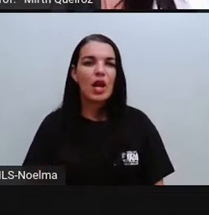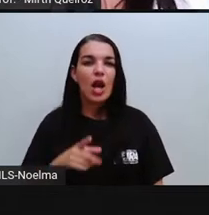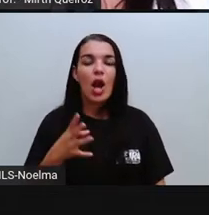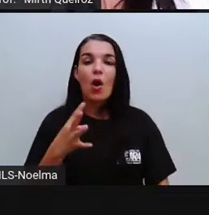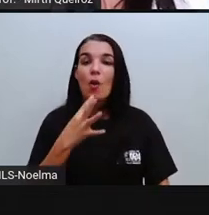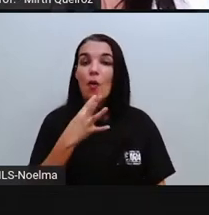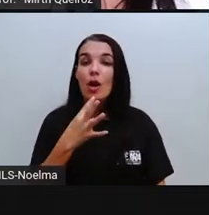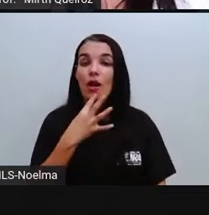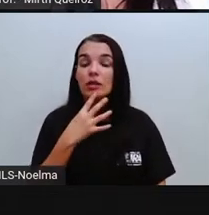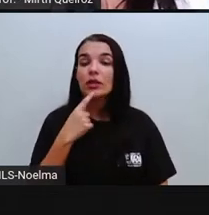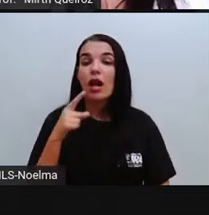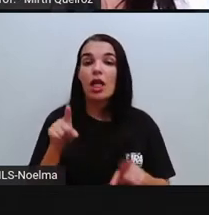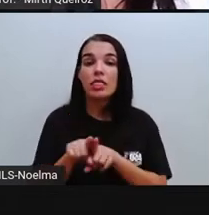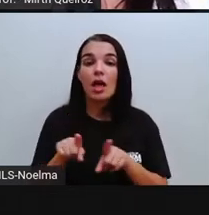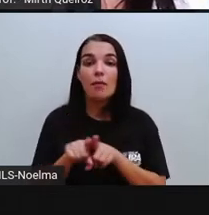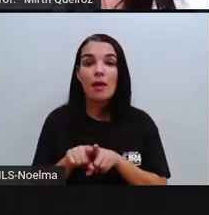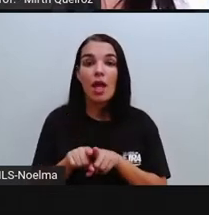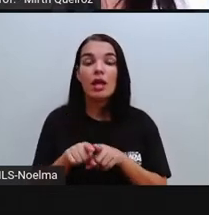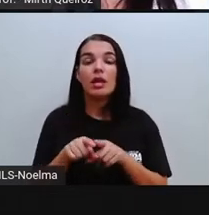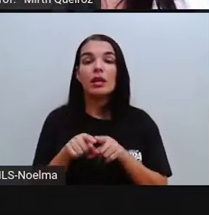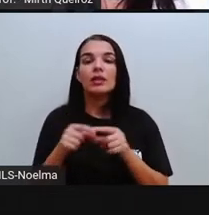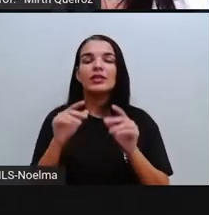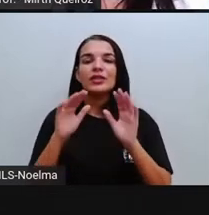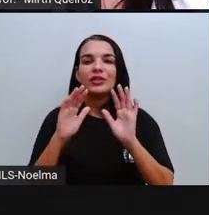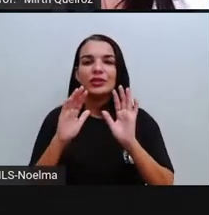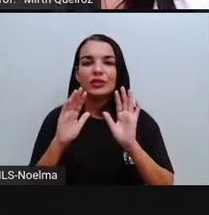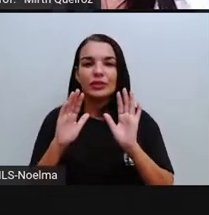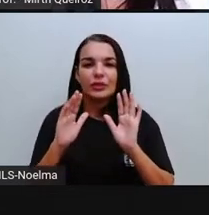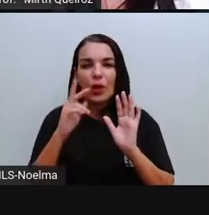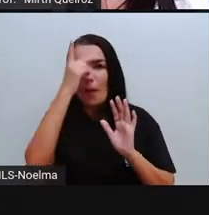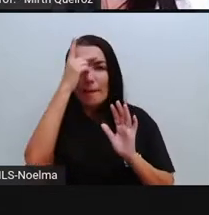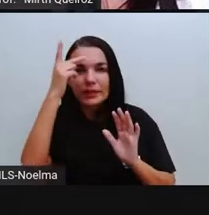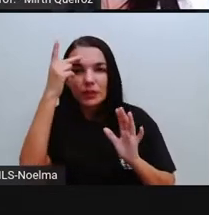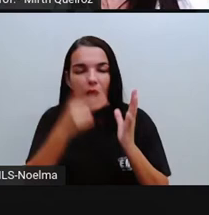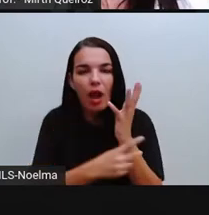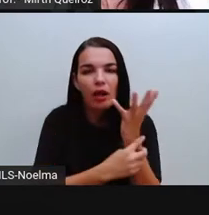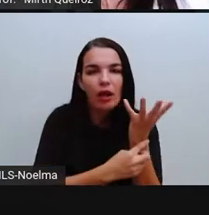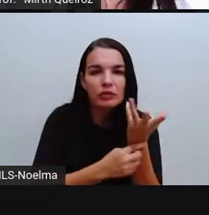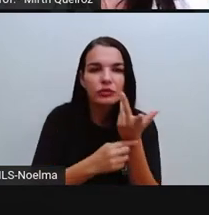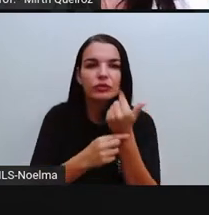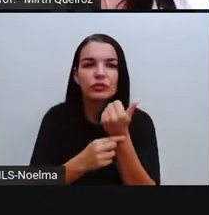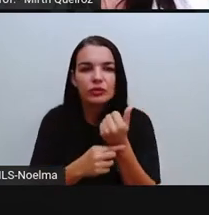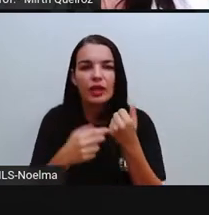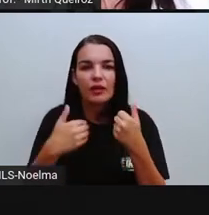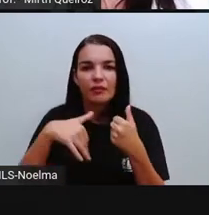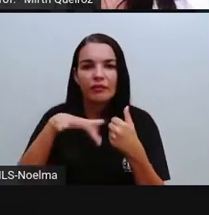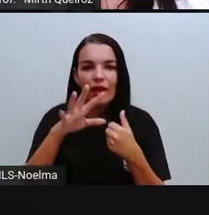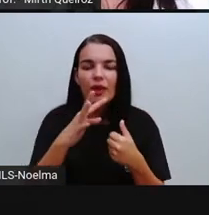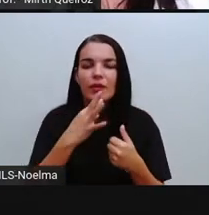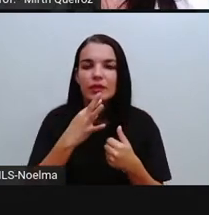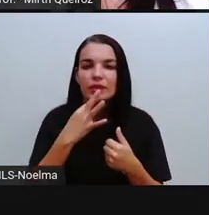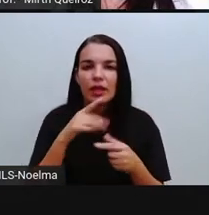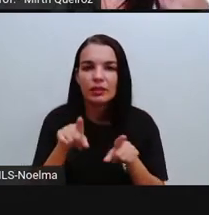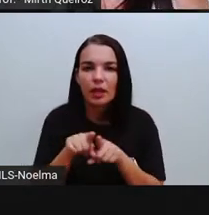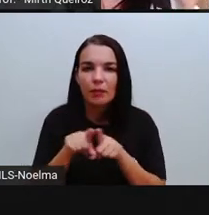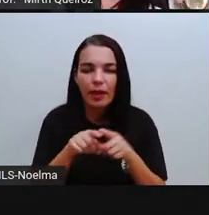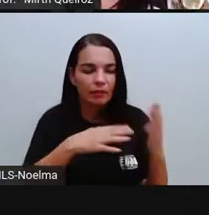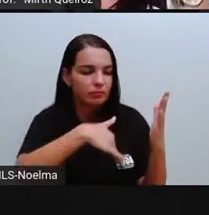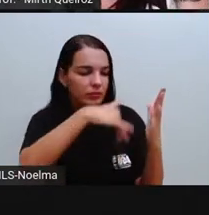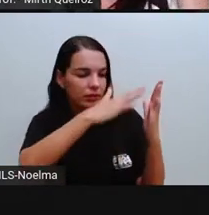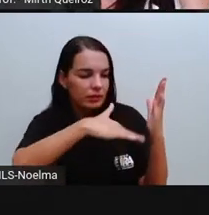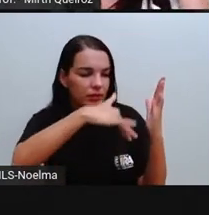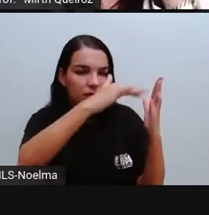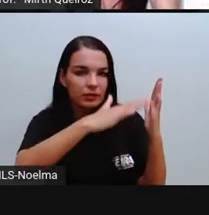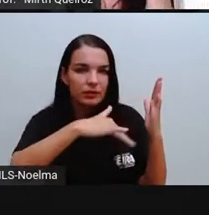Conheço também um artista, inclusive a gente vai falar sobre ele em uma das nossas aulas, que a gente vai observar e desenhar, né,